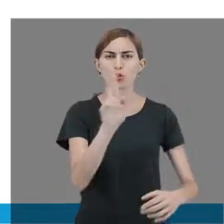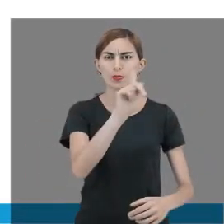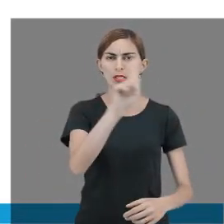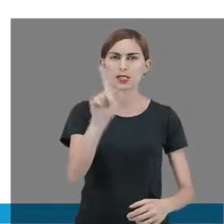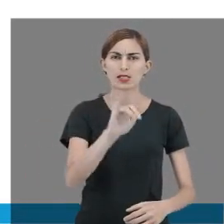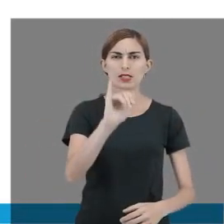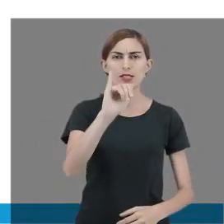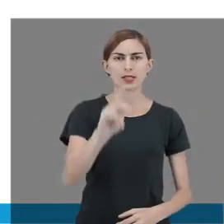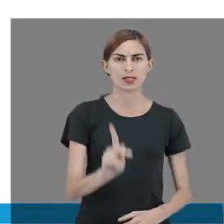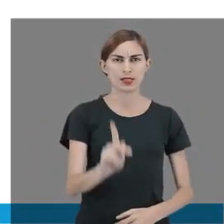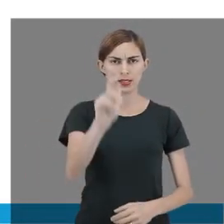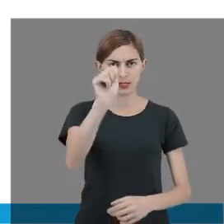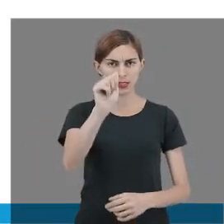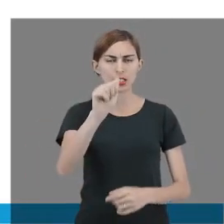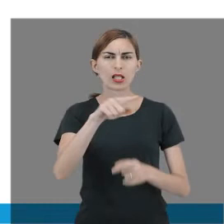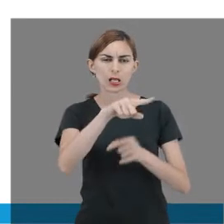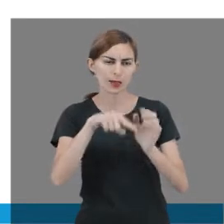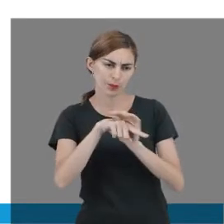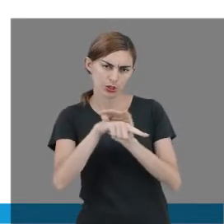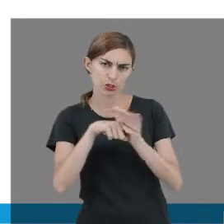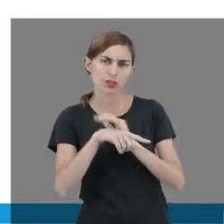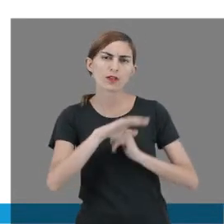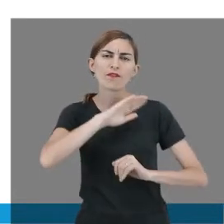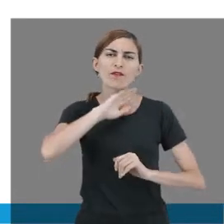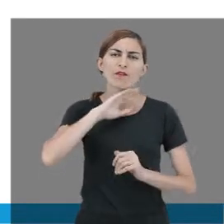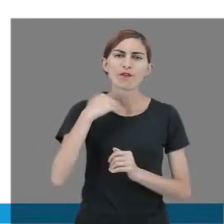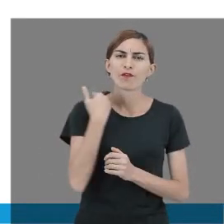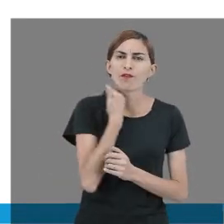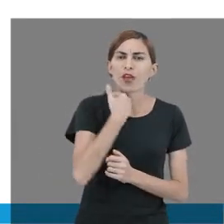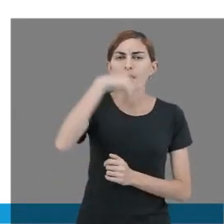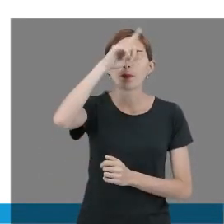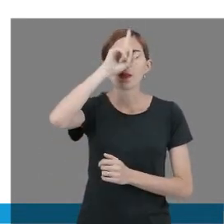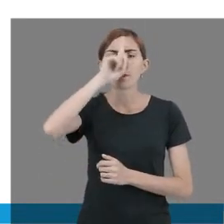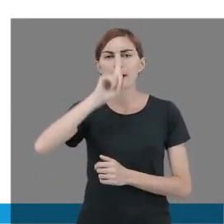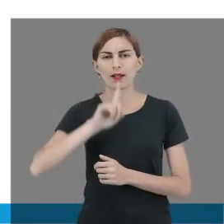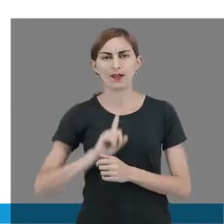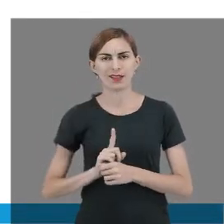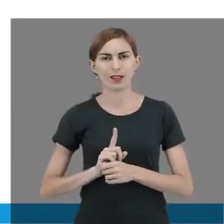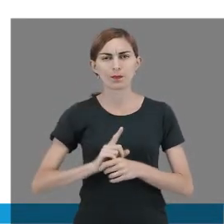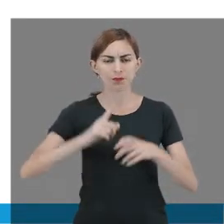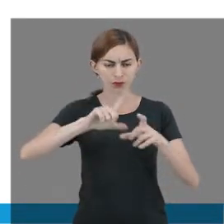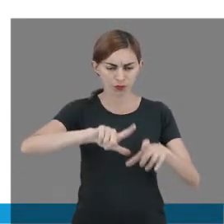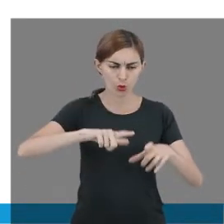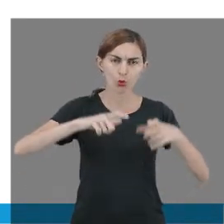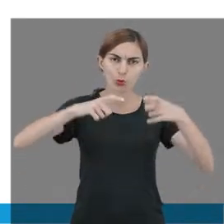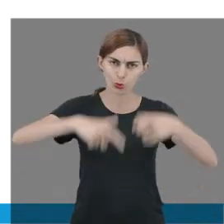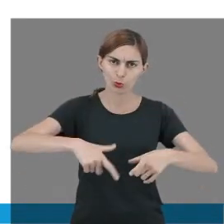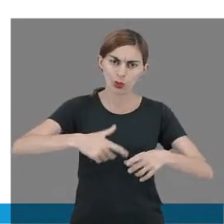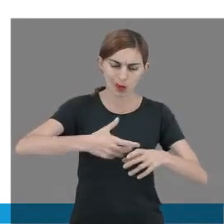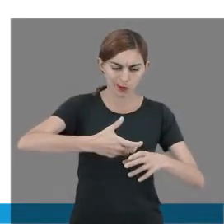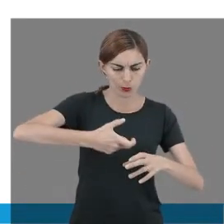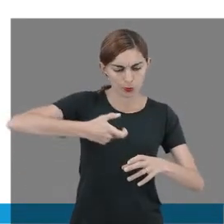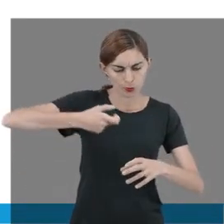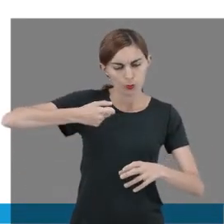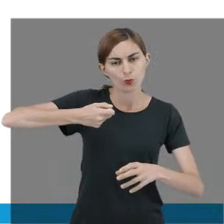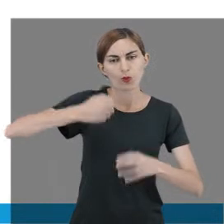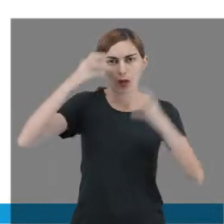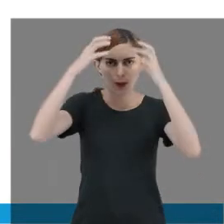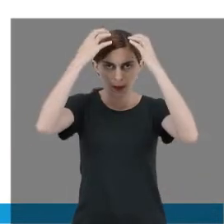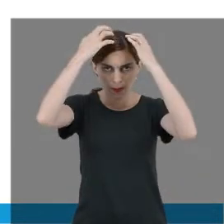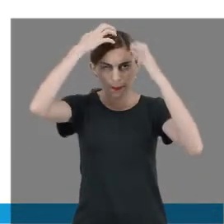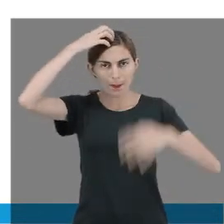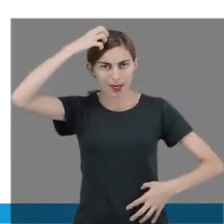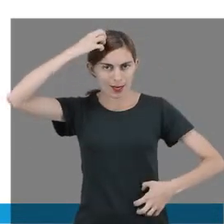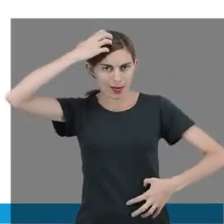feito um trabalho sobre febre amarela e foi isolado em amostras sorológicas de macaco